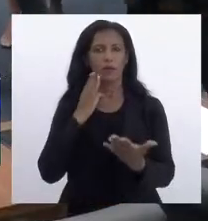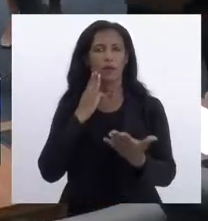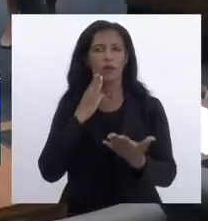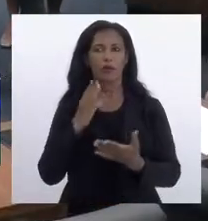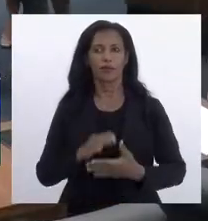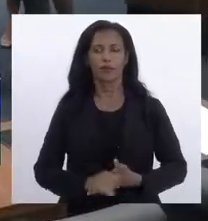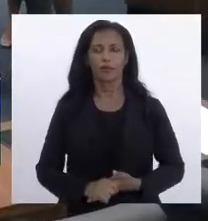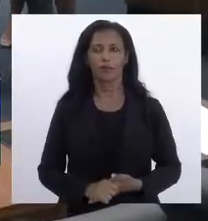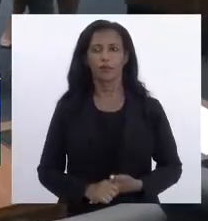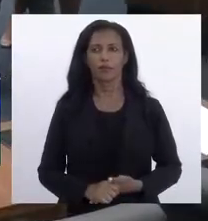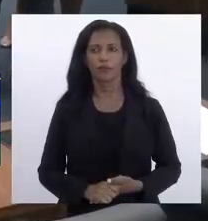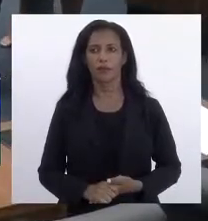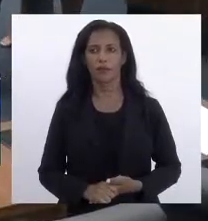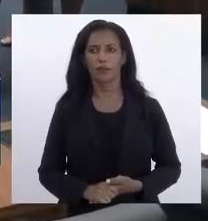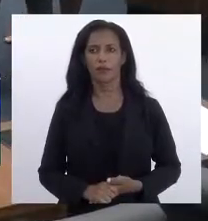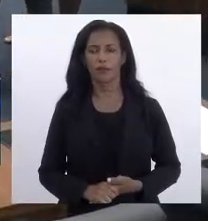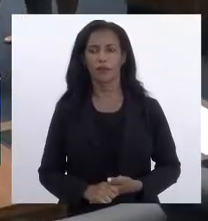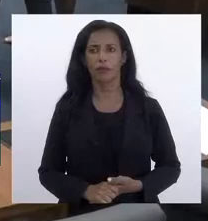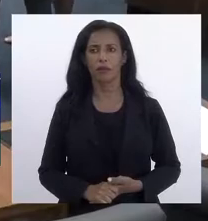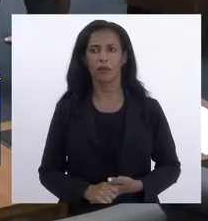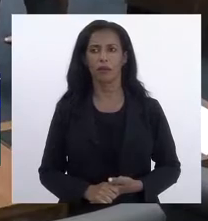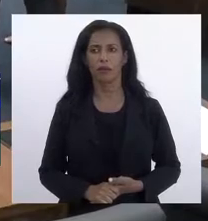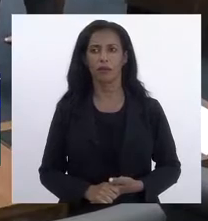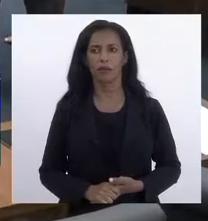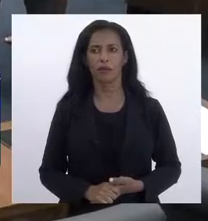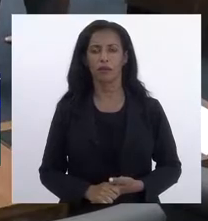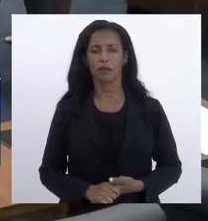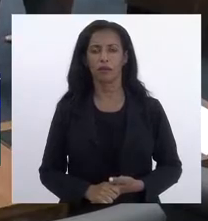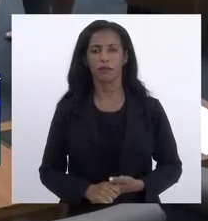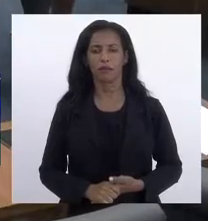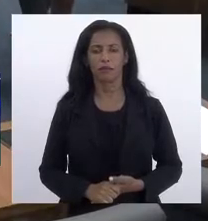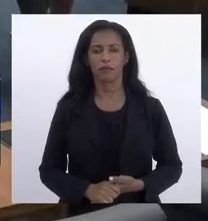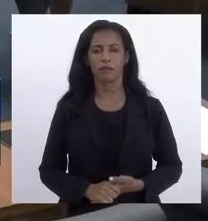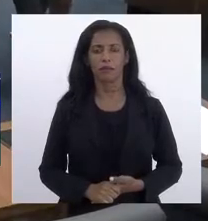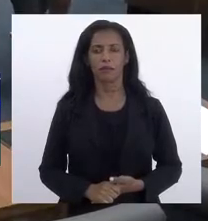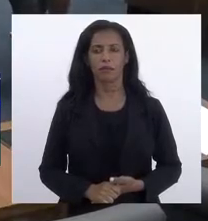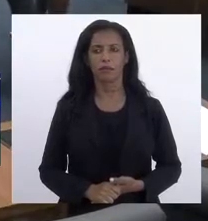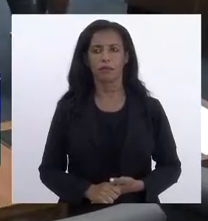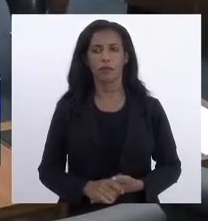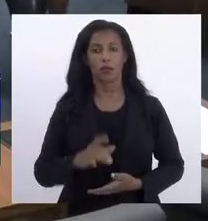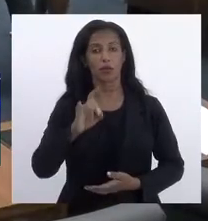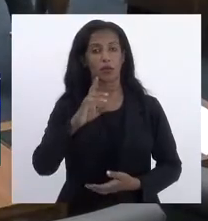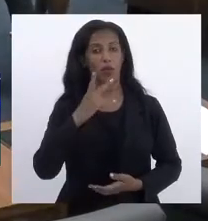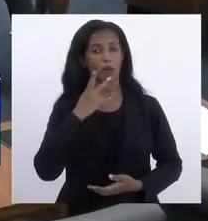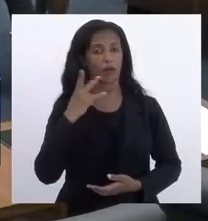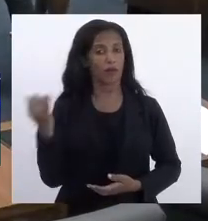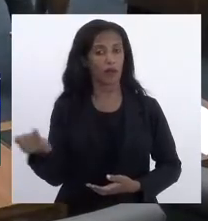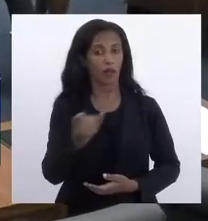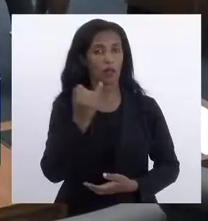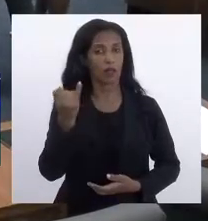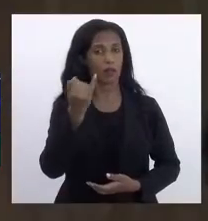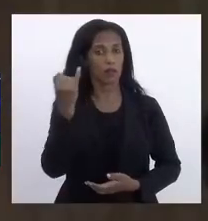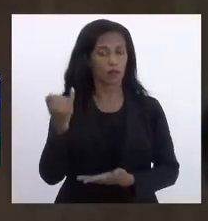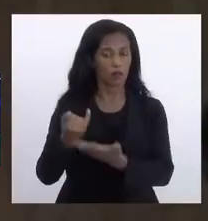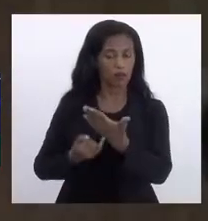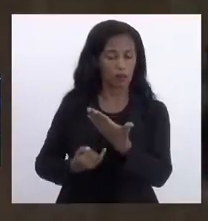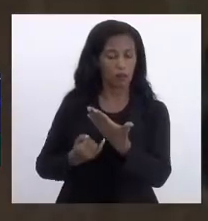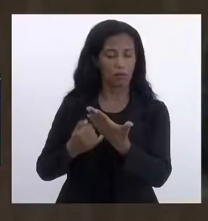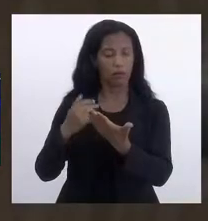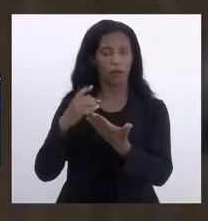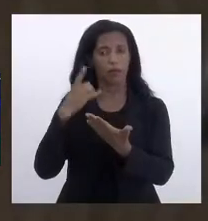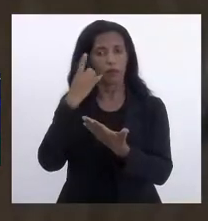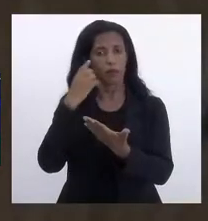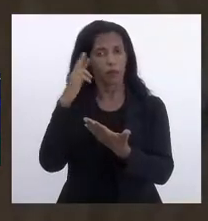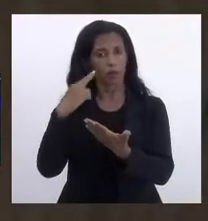que possa ser breve, que a gente tem muito tempo. Eu serei muito breve, apenas para ressaltar a importância dessa questão trazida pela